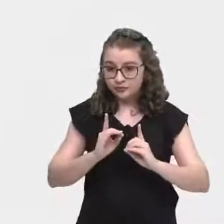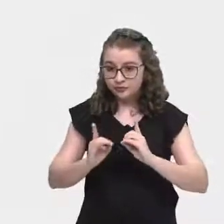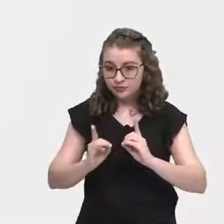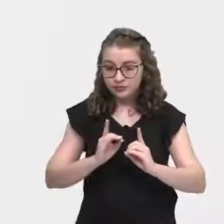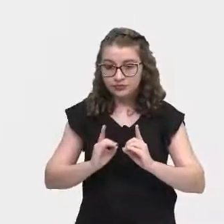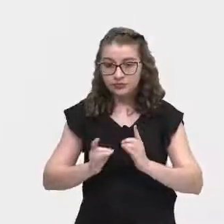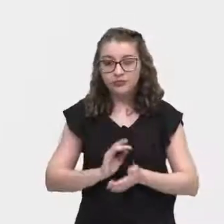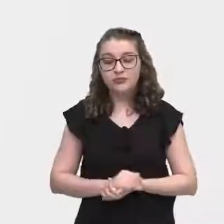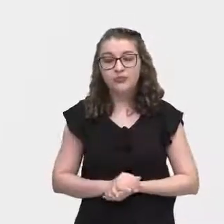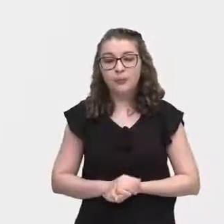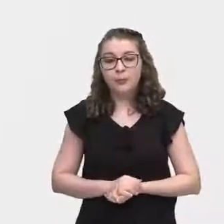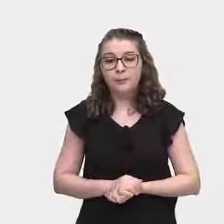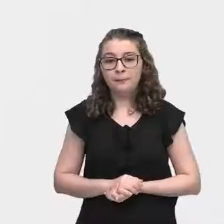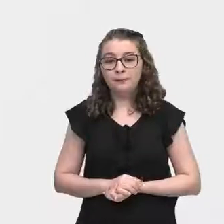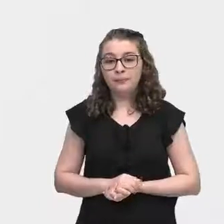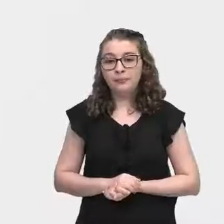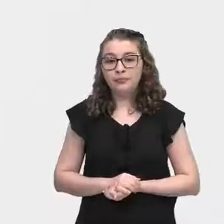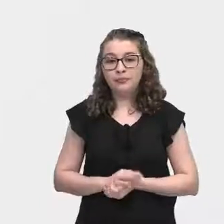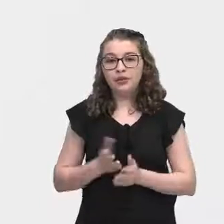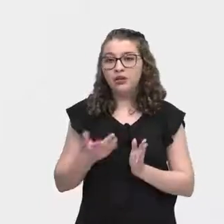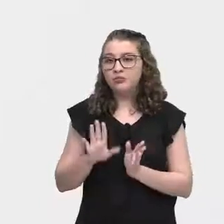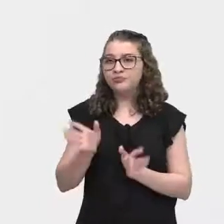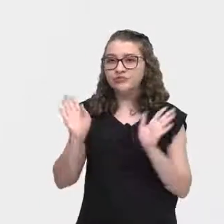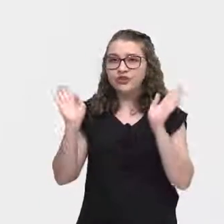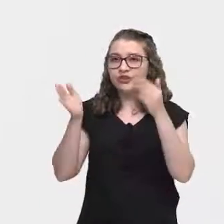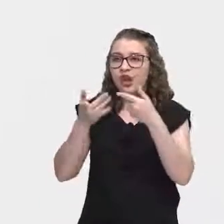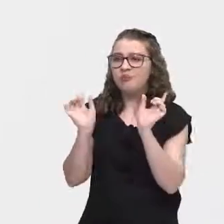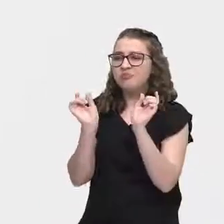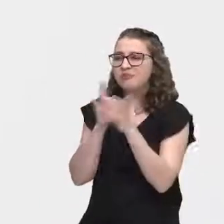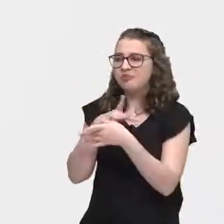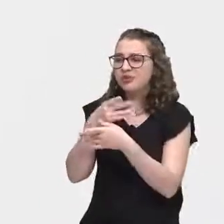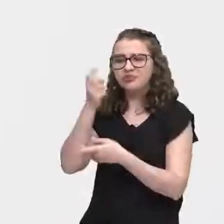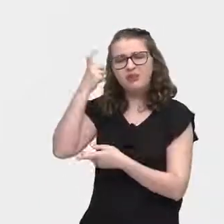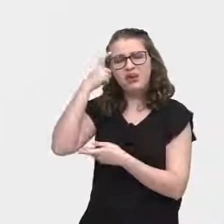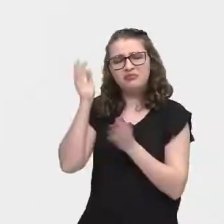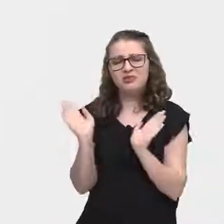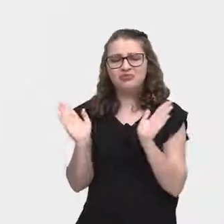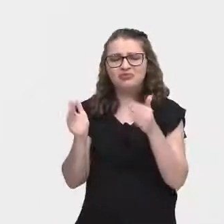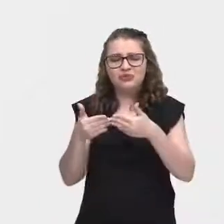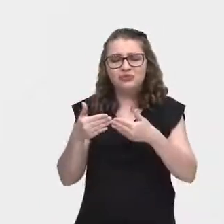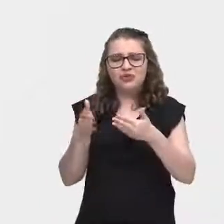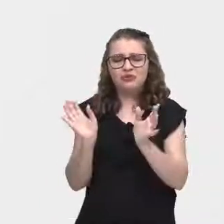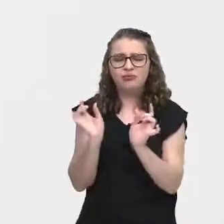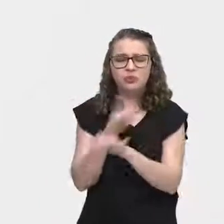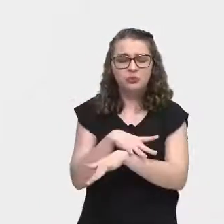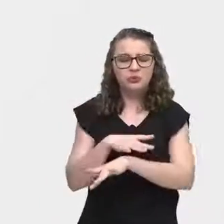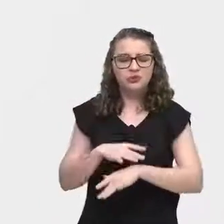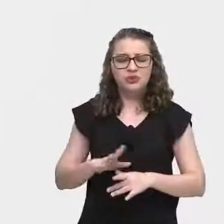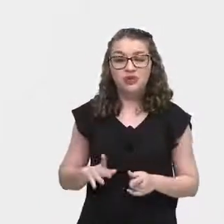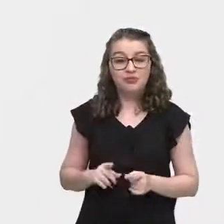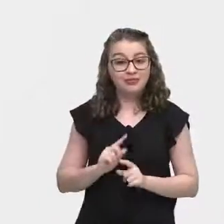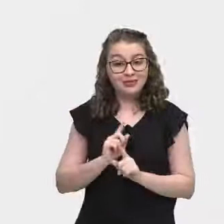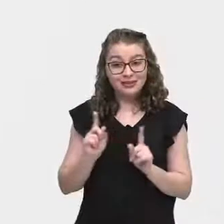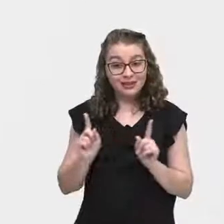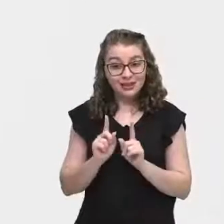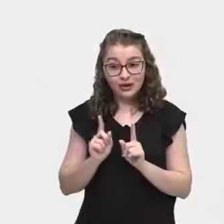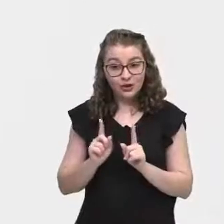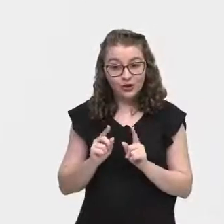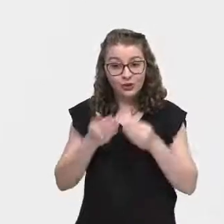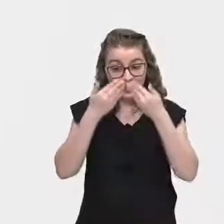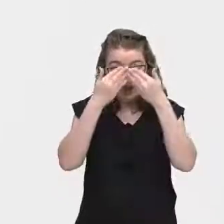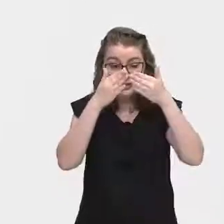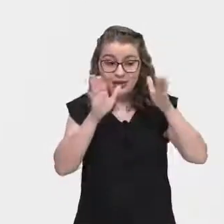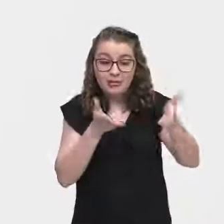Ela não é caracterizada como um saber fechado em si mesmo. Né? Mas ela é aberta ao diálogo. É por isso que